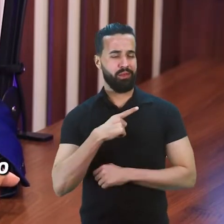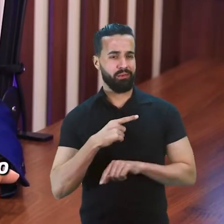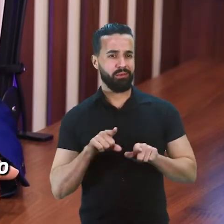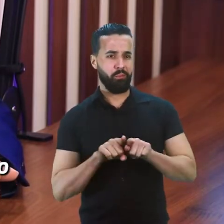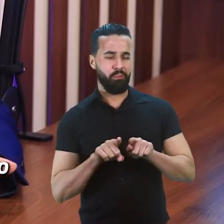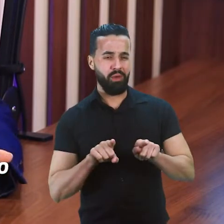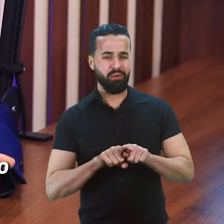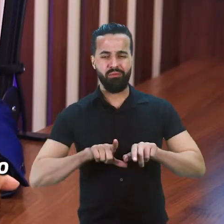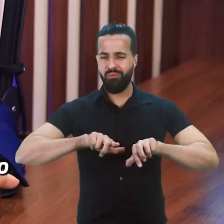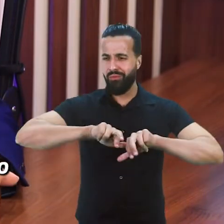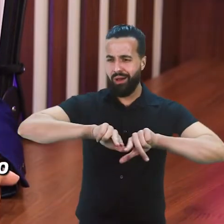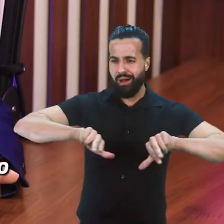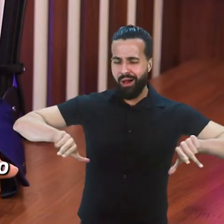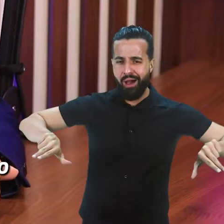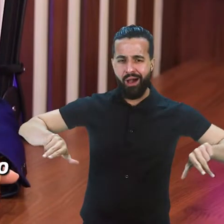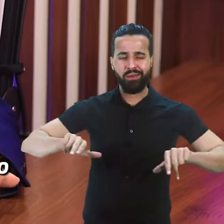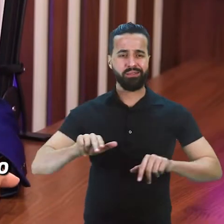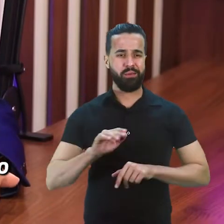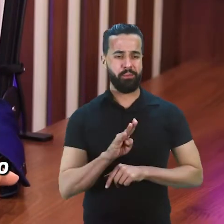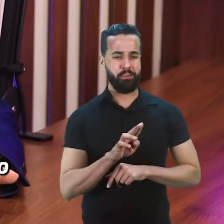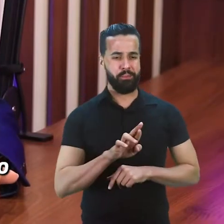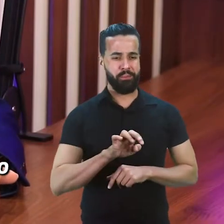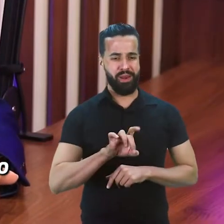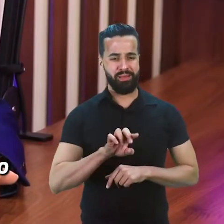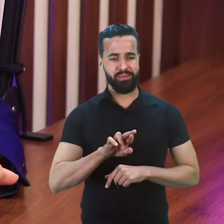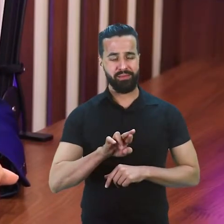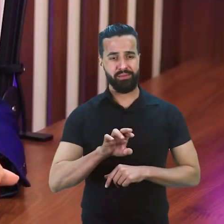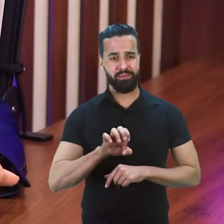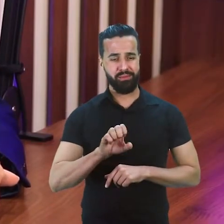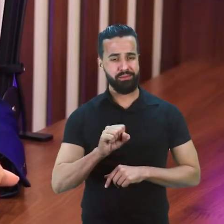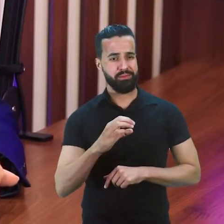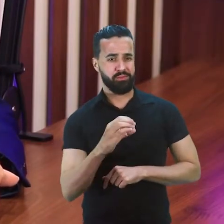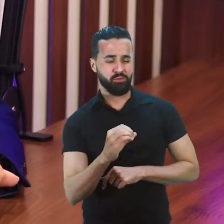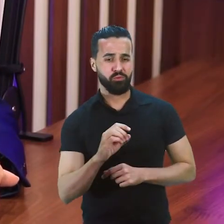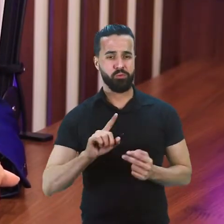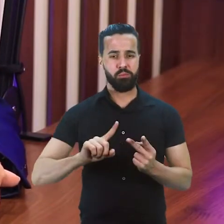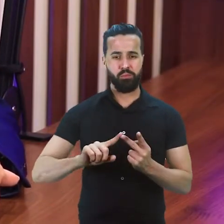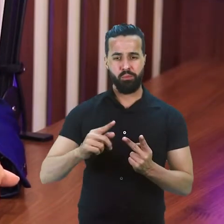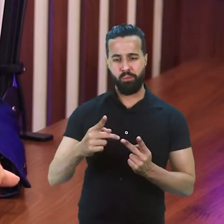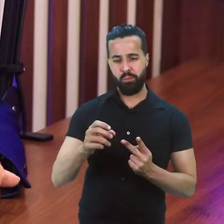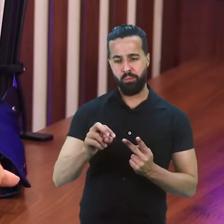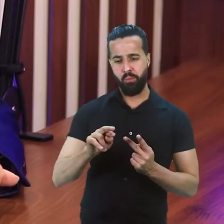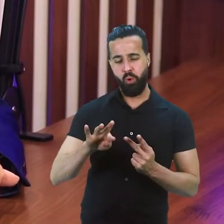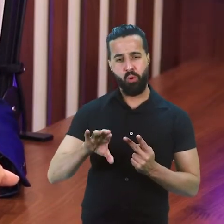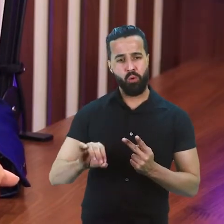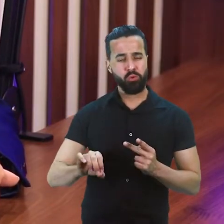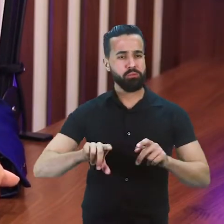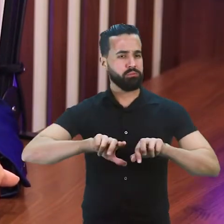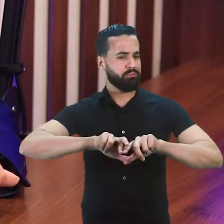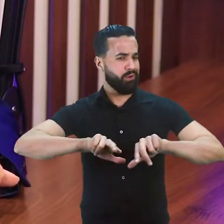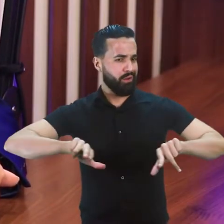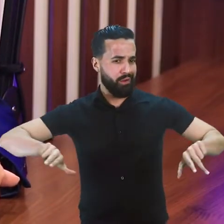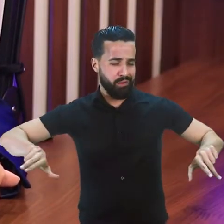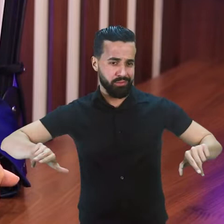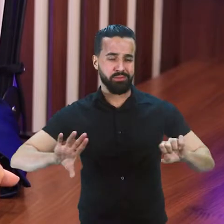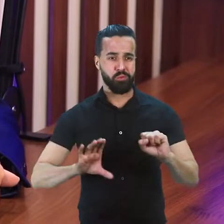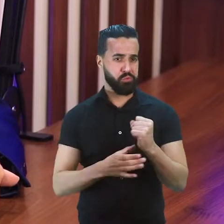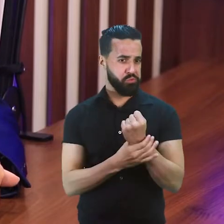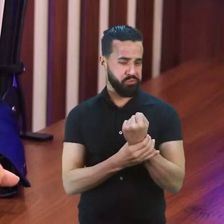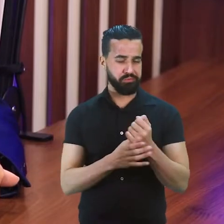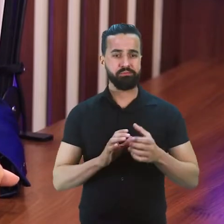Seguro e tantas outras, né, Porto Seguro, todas essas seguradoras. E ele me perguntou, falou assim, você realmente